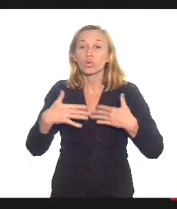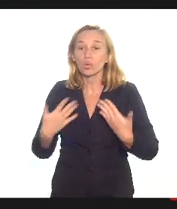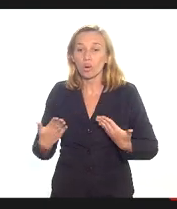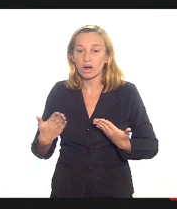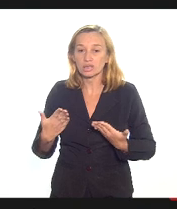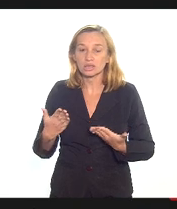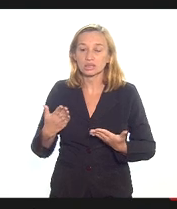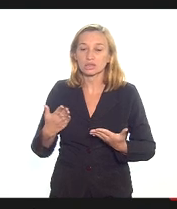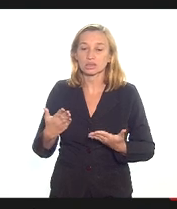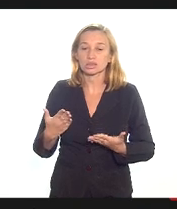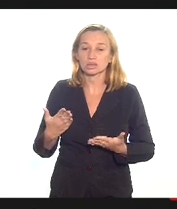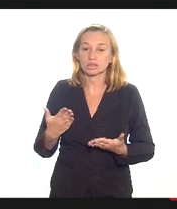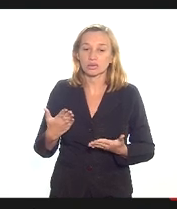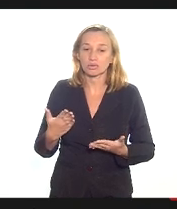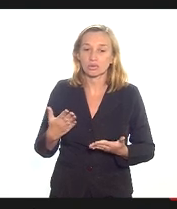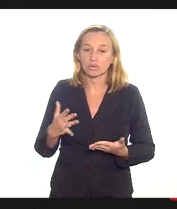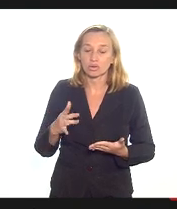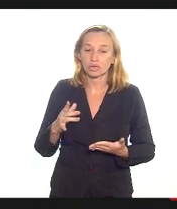foram